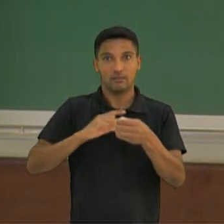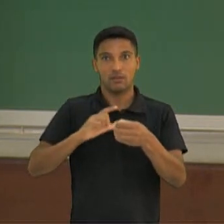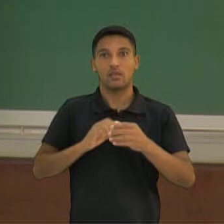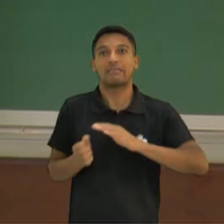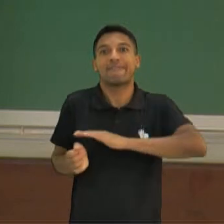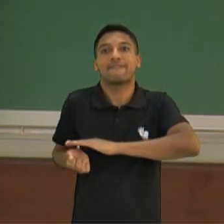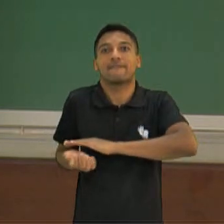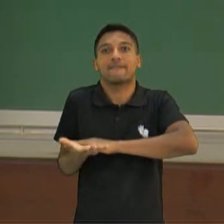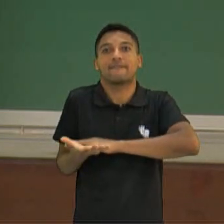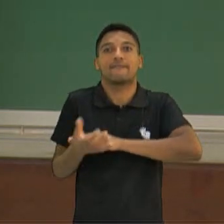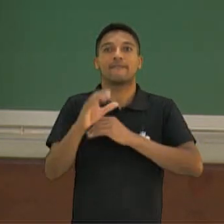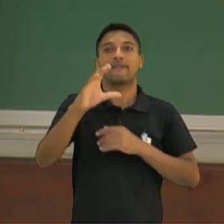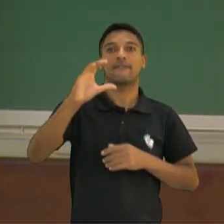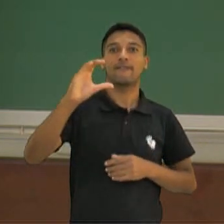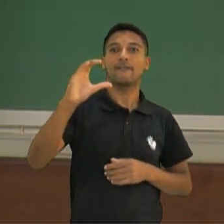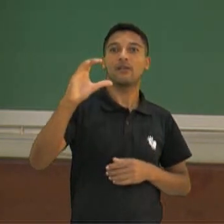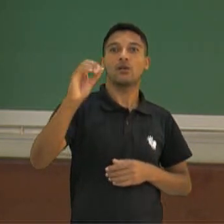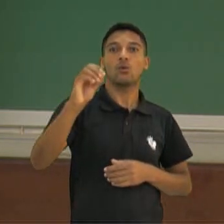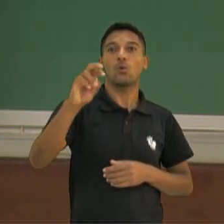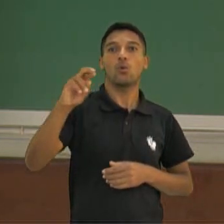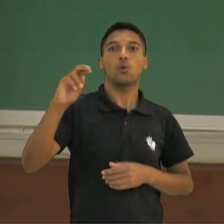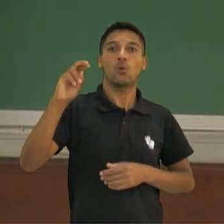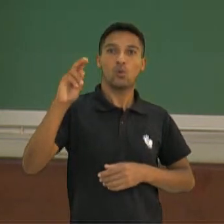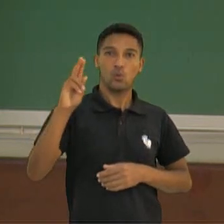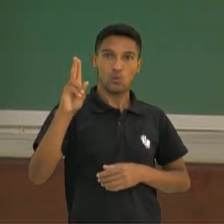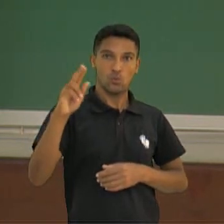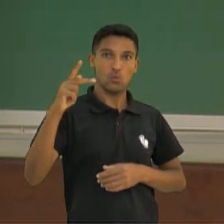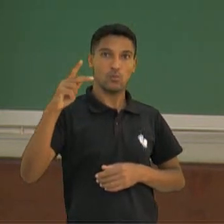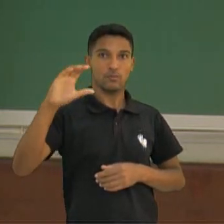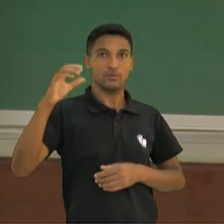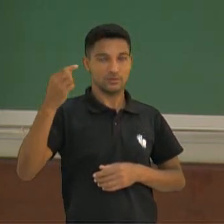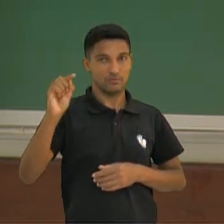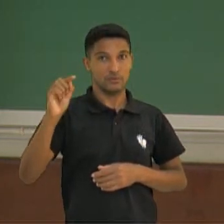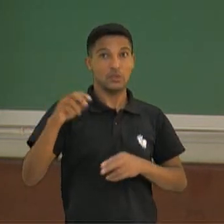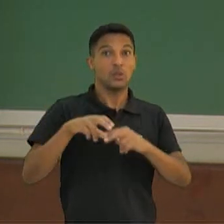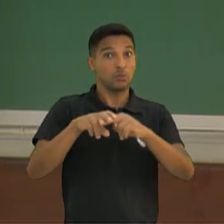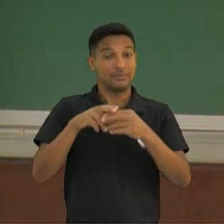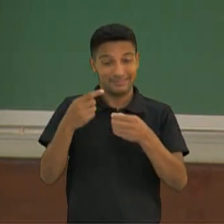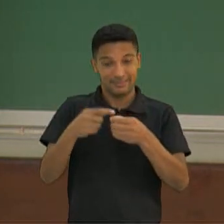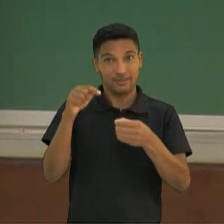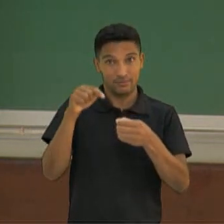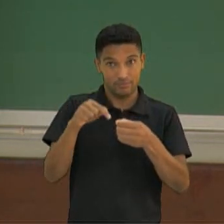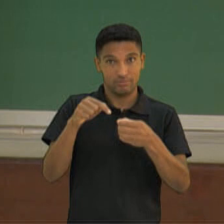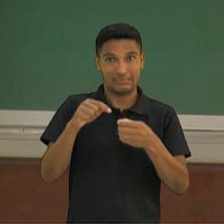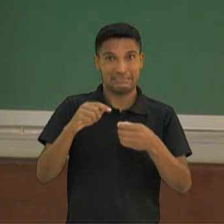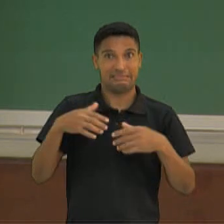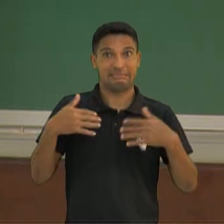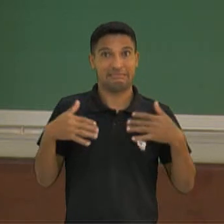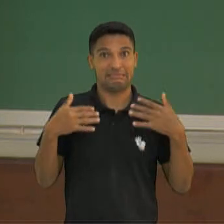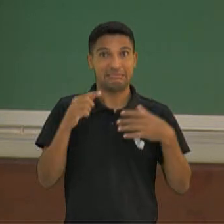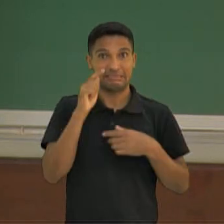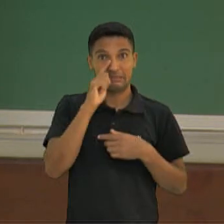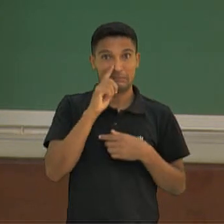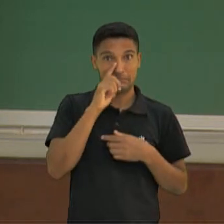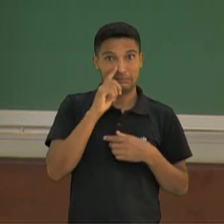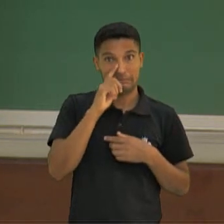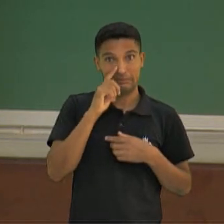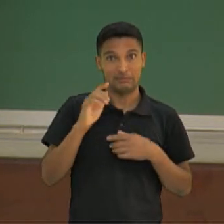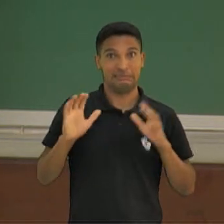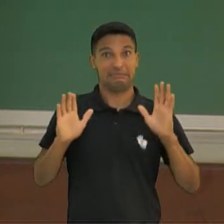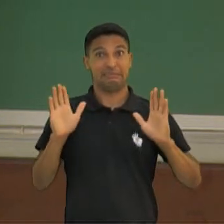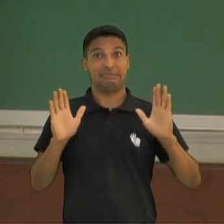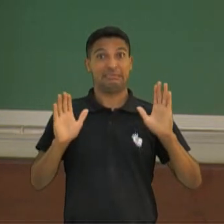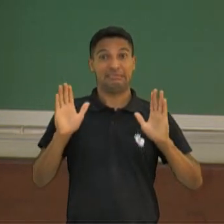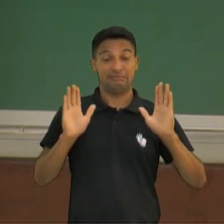cidade insegura. As pessoas ficam apreensivas do que pode ou não acontecer por ser uma rota, né, de tráfico de drogas,